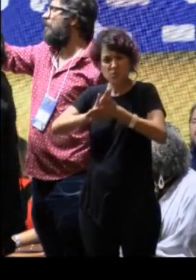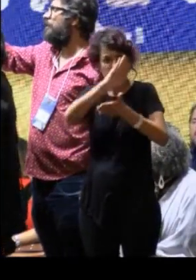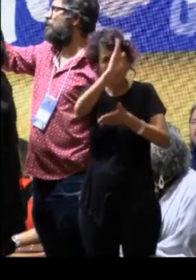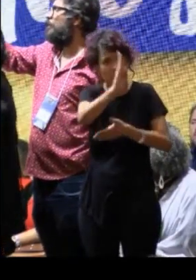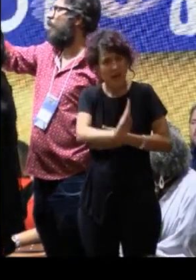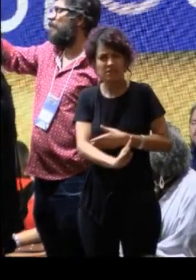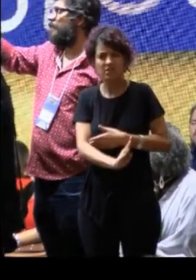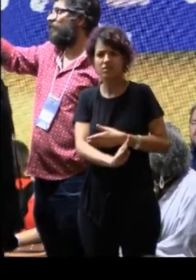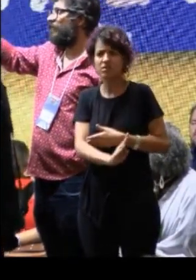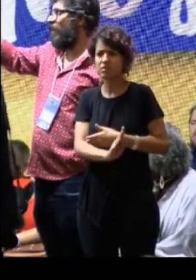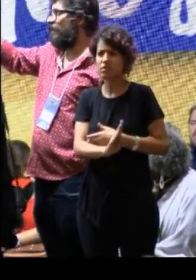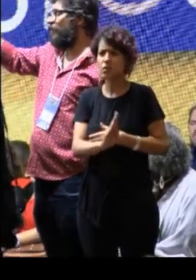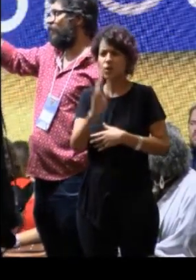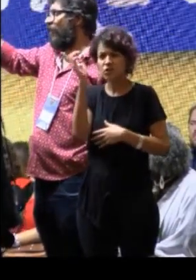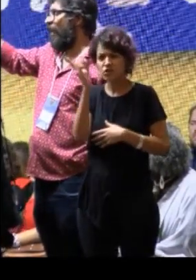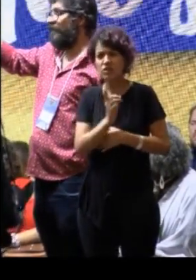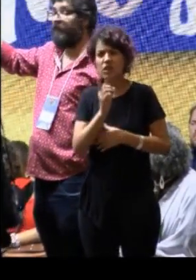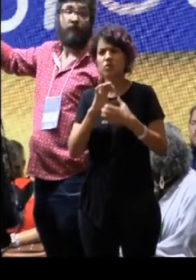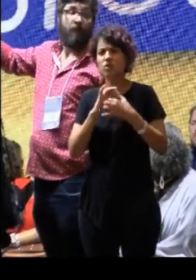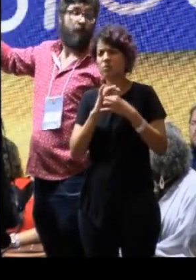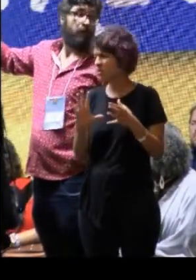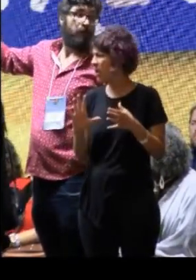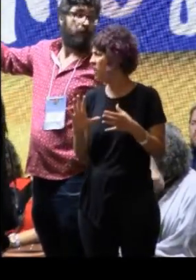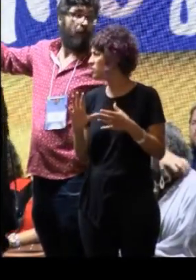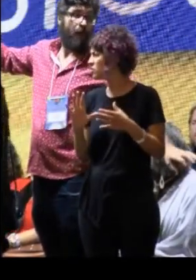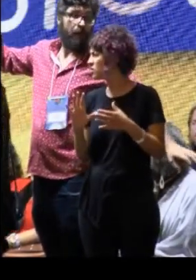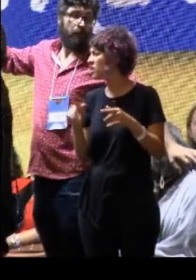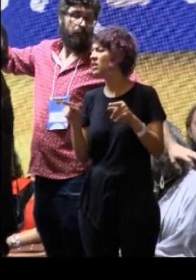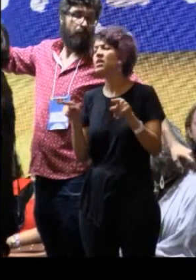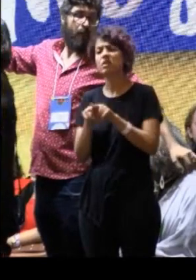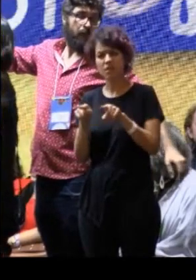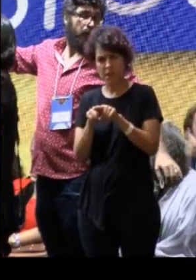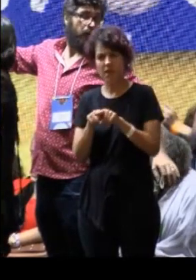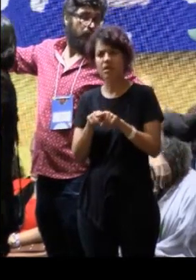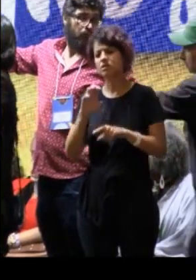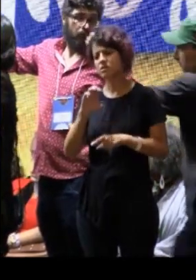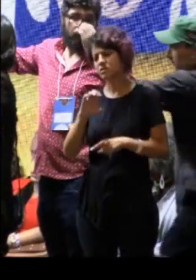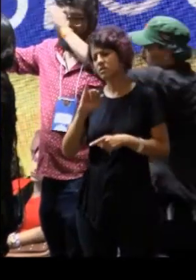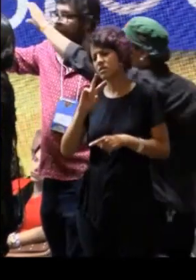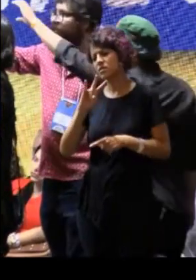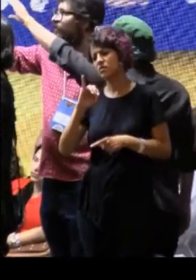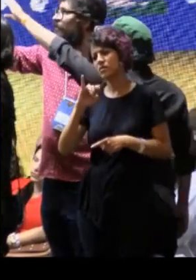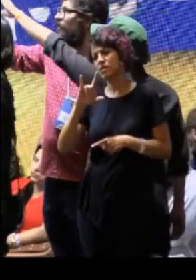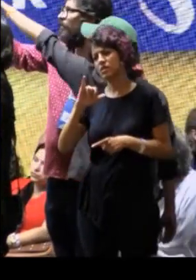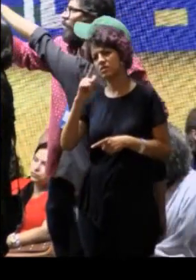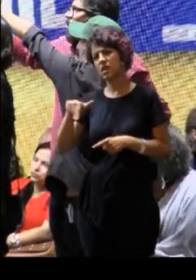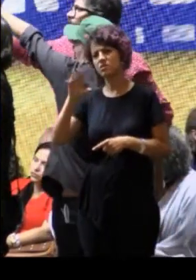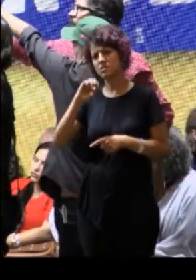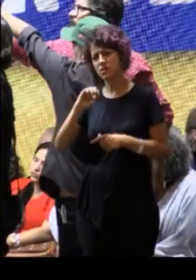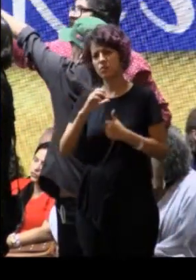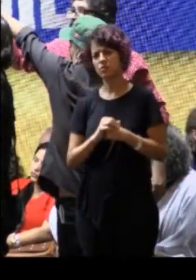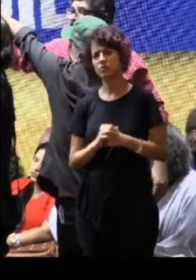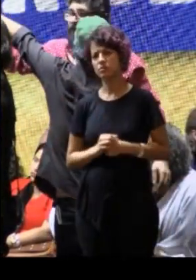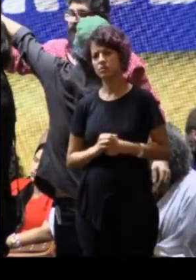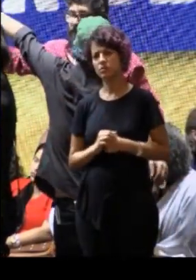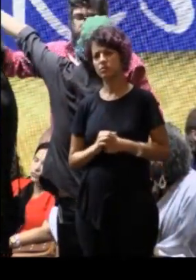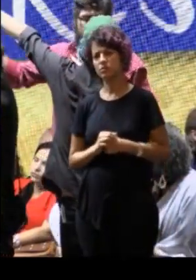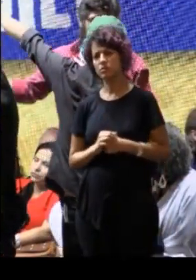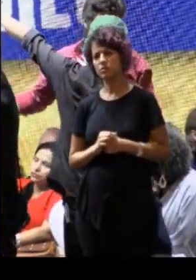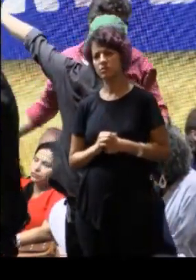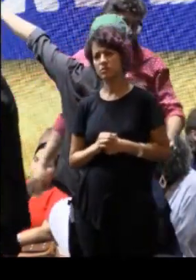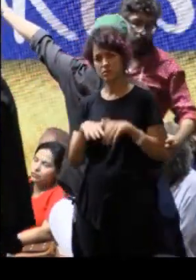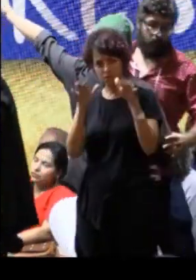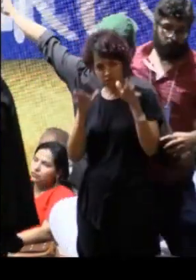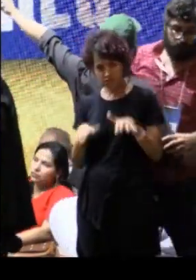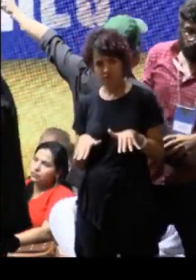dos direitos, da liberdade e até da civilização. aos que criticam o